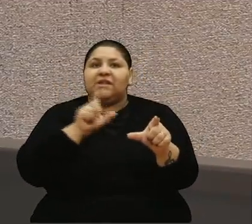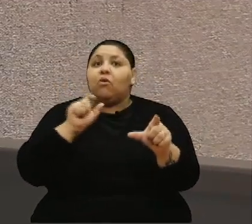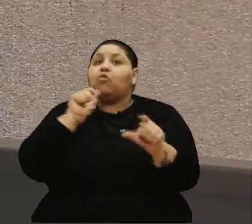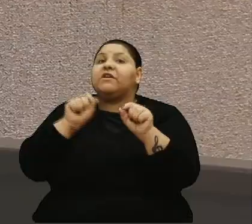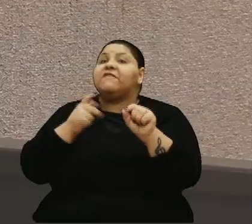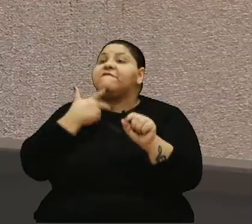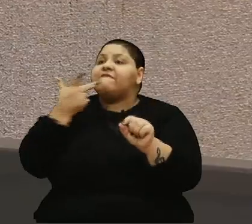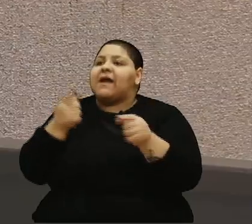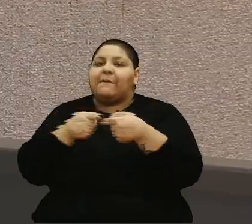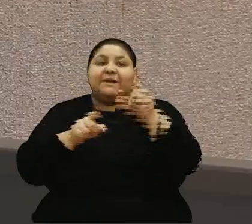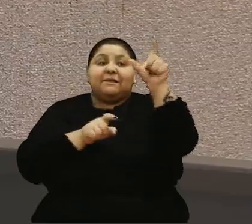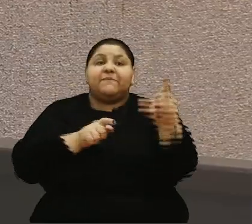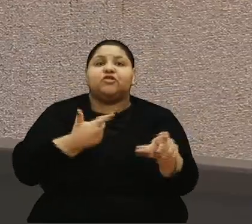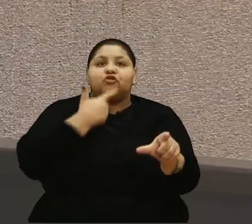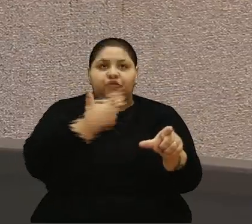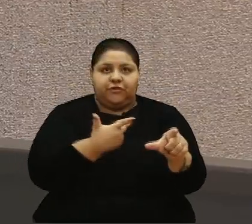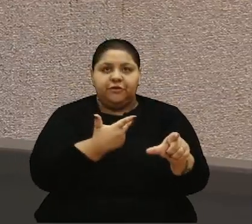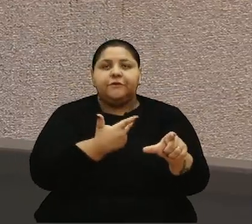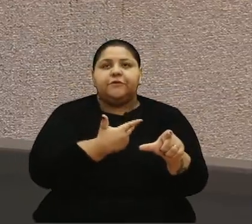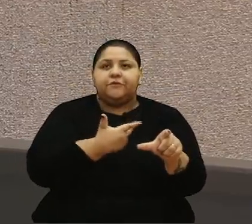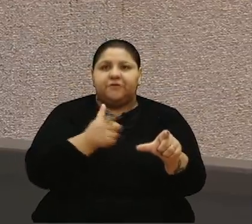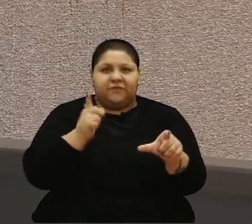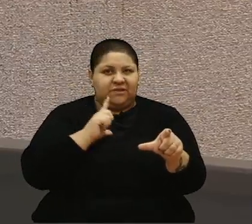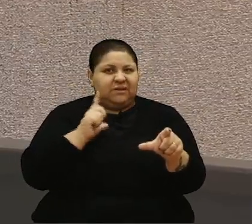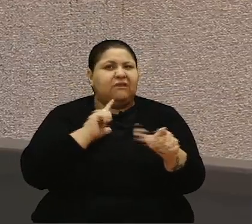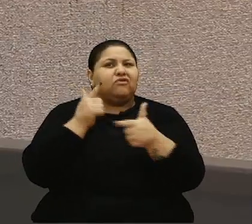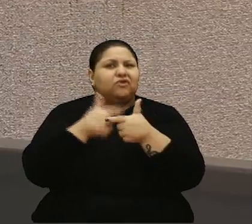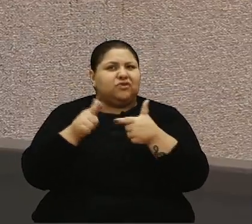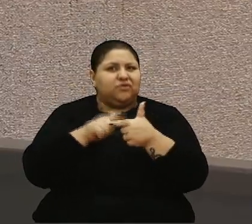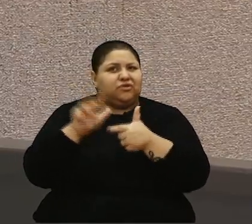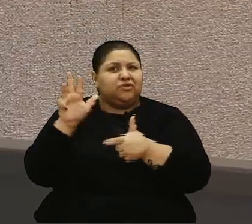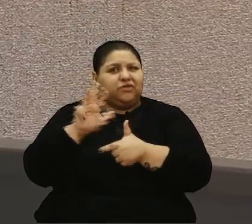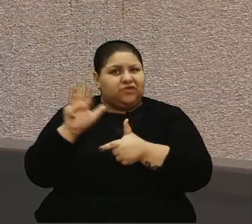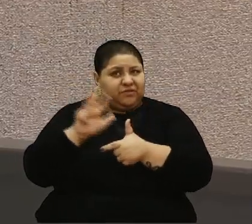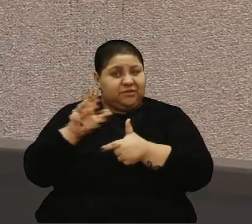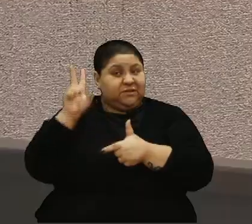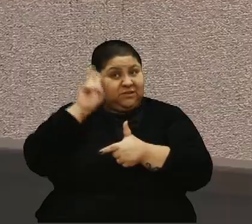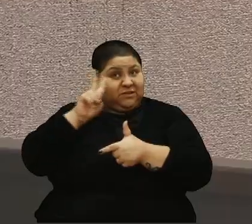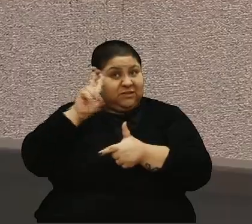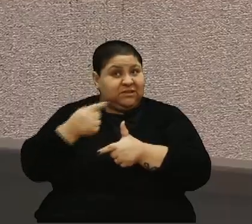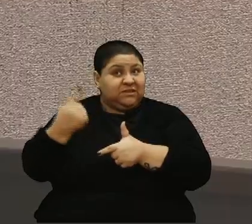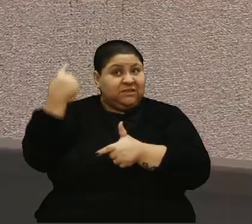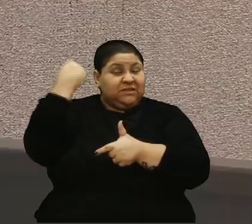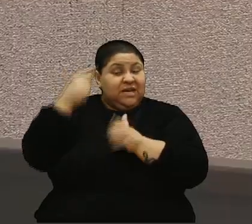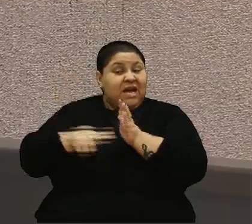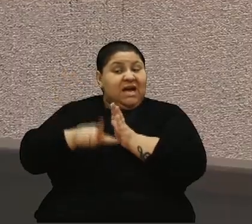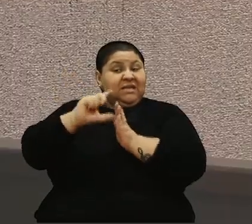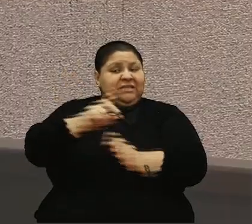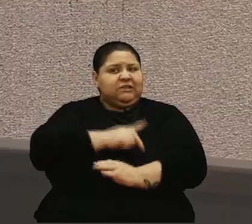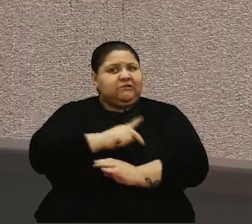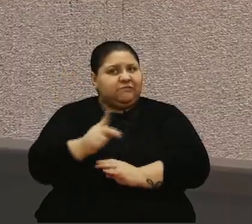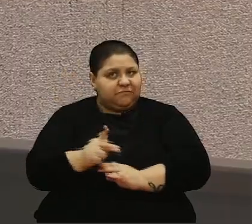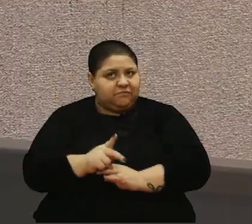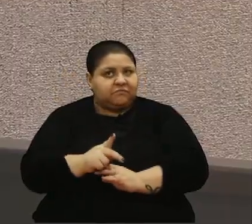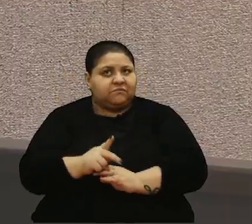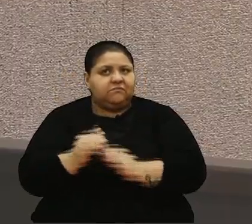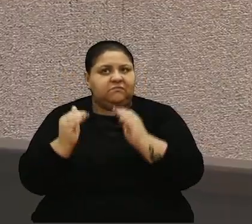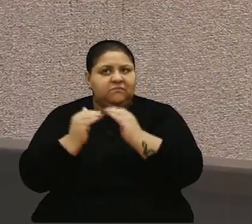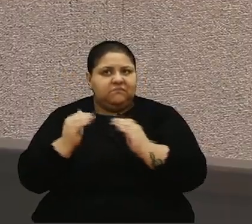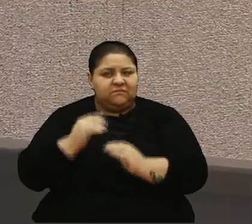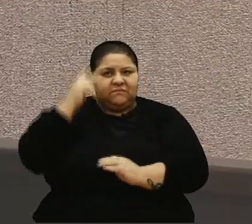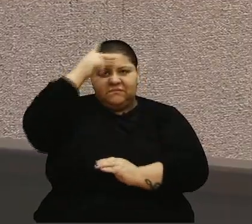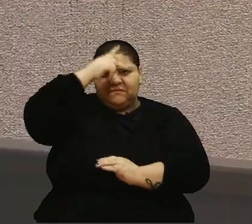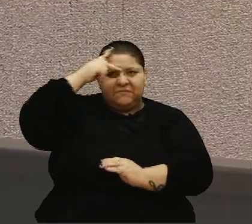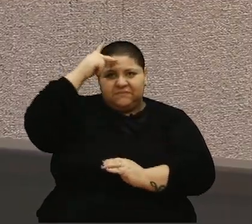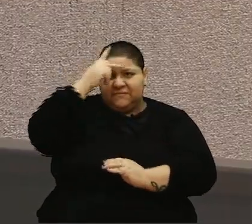quem fala. A gente tem os impropérios aqui que o Lula proferiu ao longo da sua história, desde quando ele não era presidente ainda, associando a cidade de